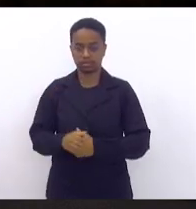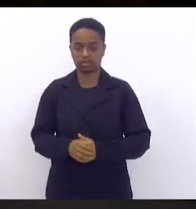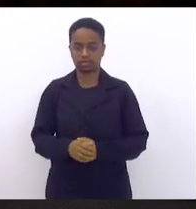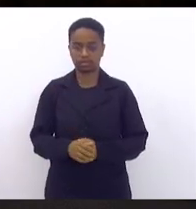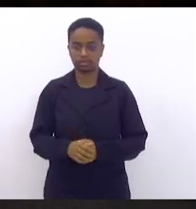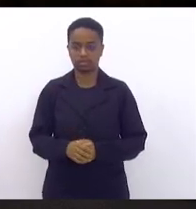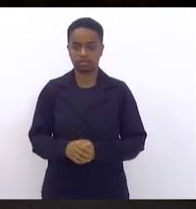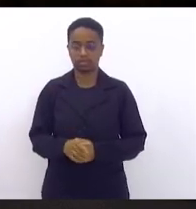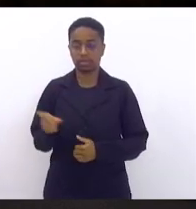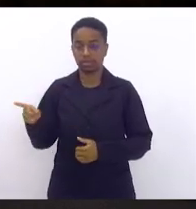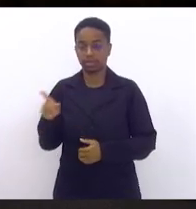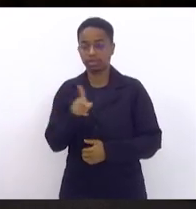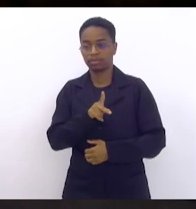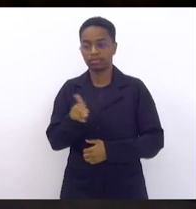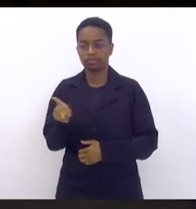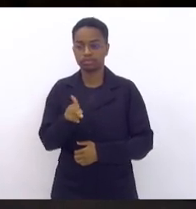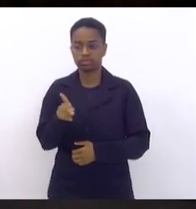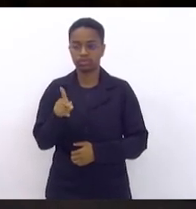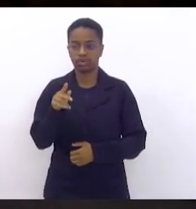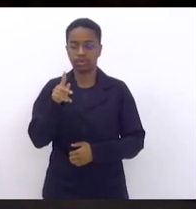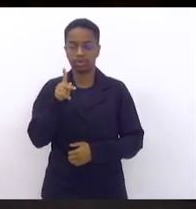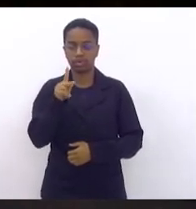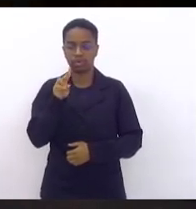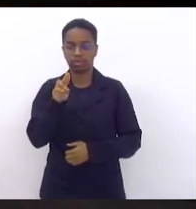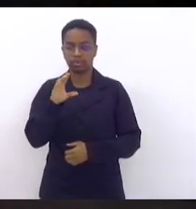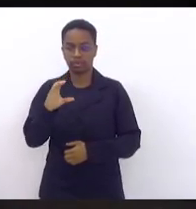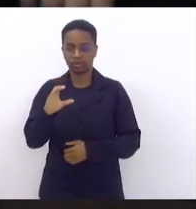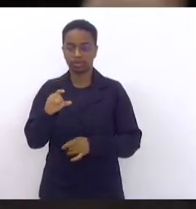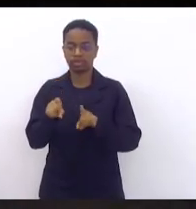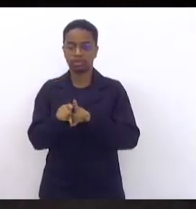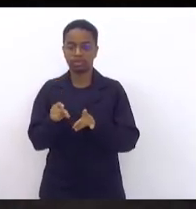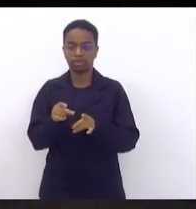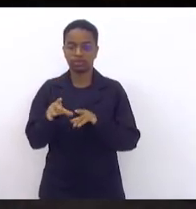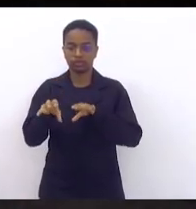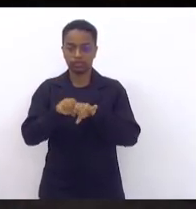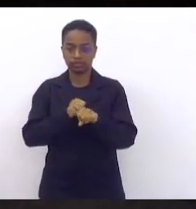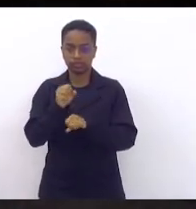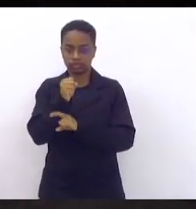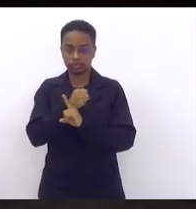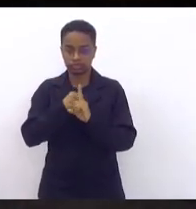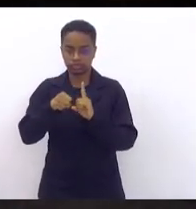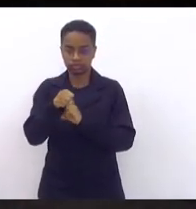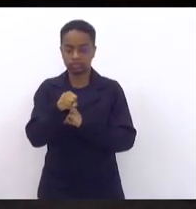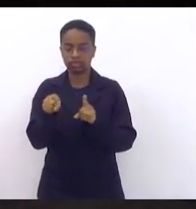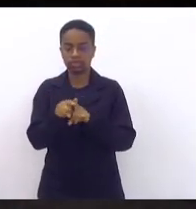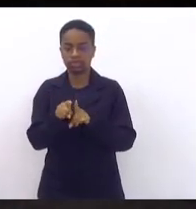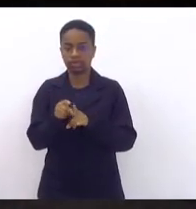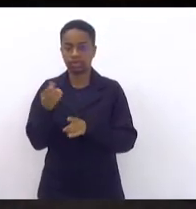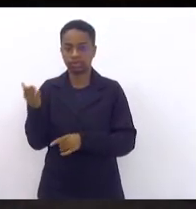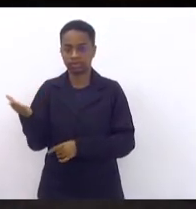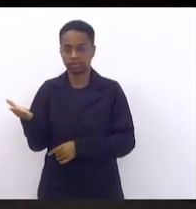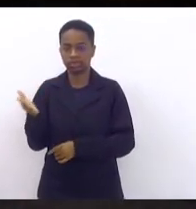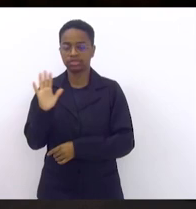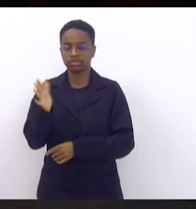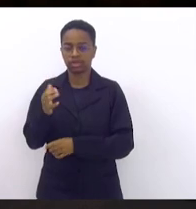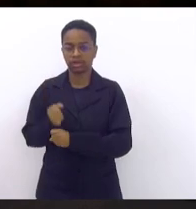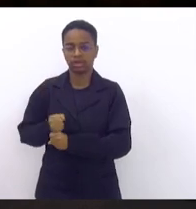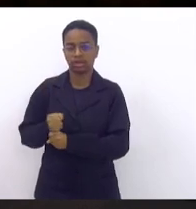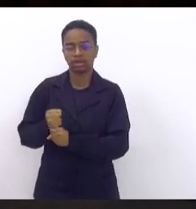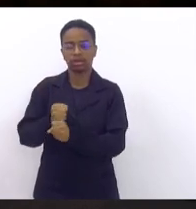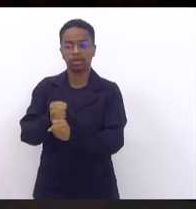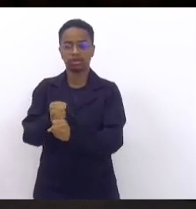Bastos é professora da PUC socióloga e Valéria vem aí há muitos anos